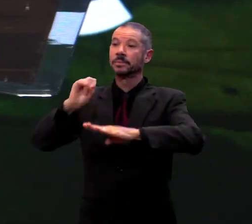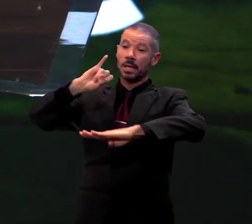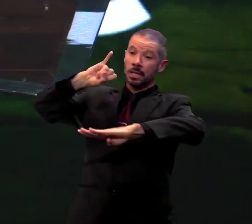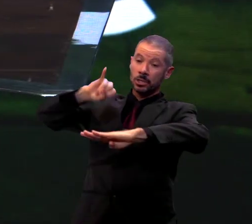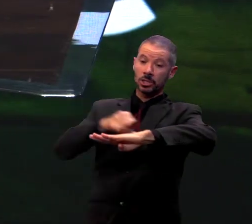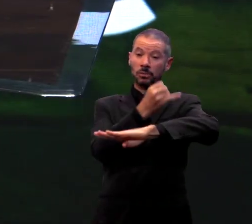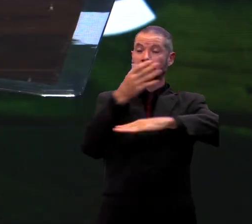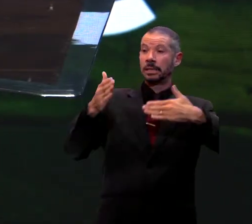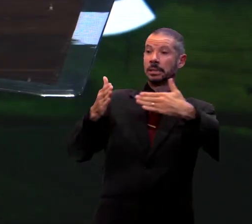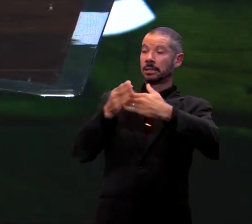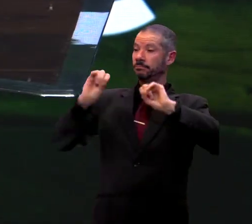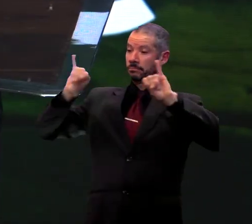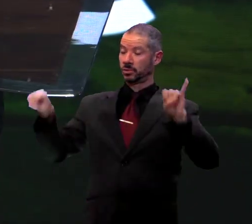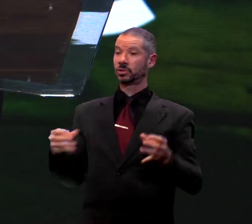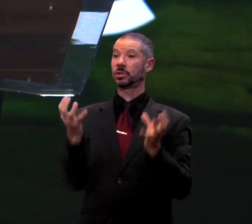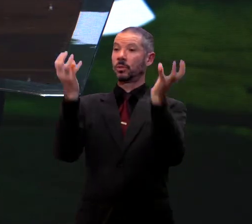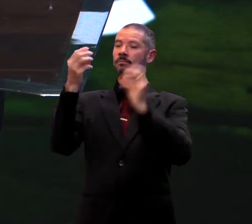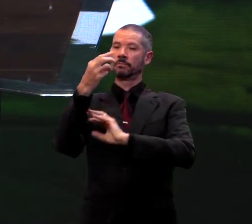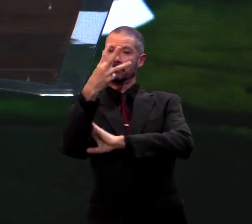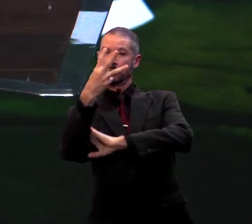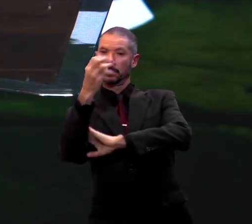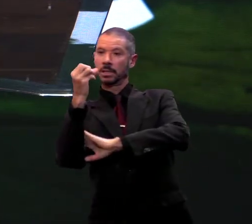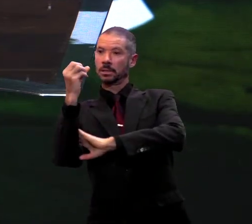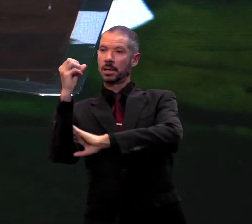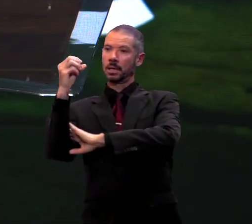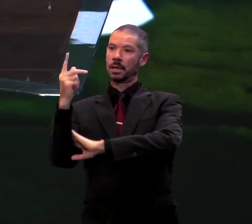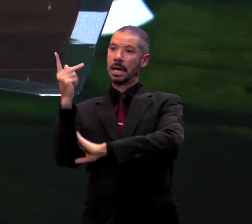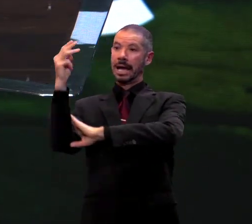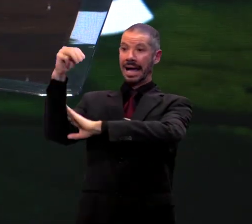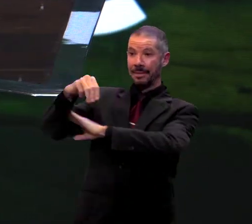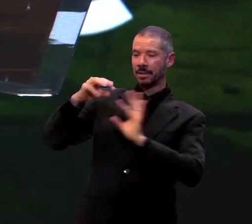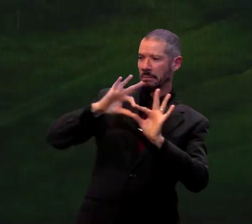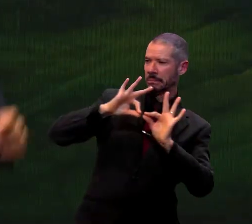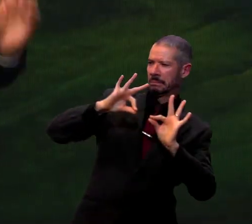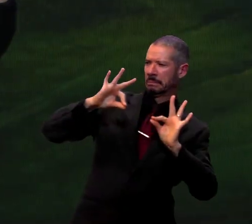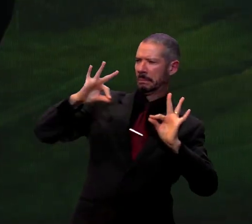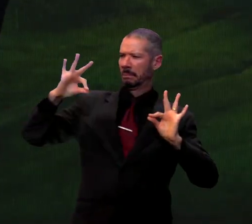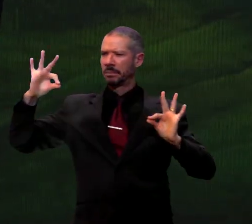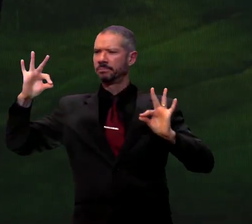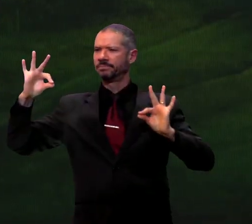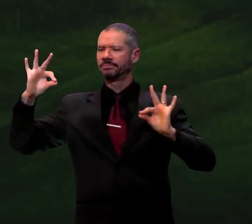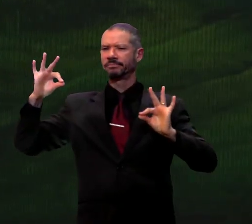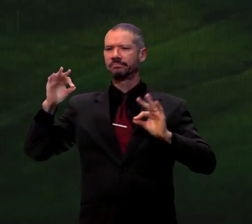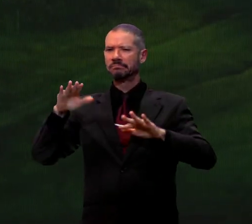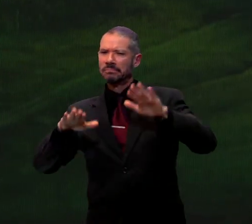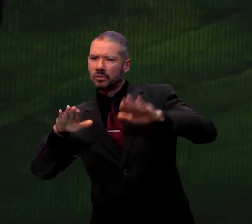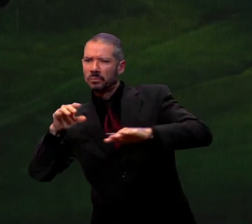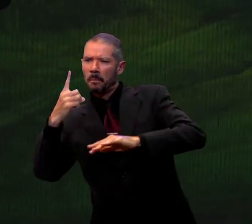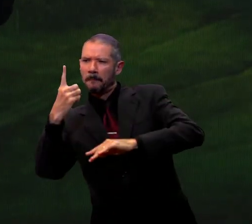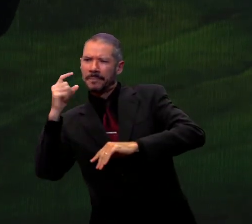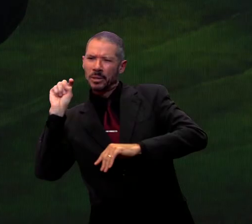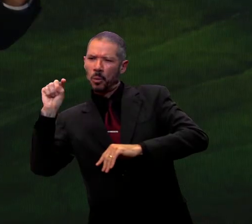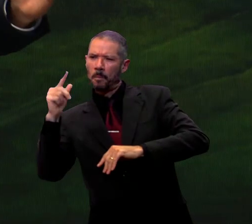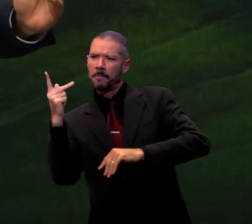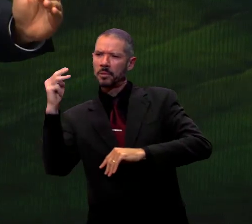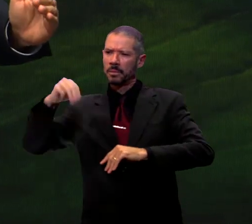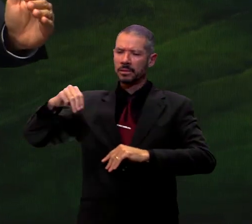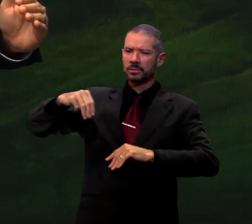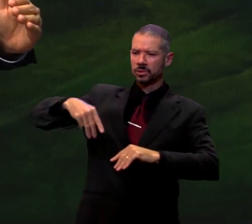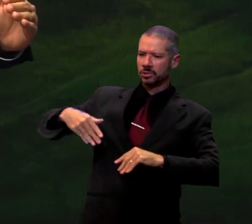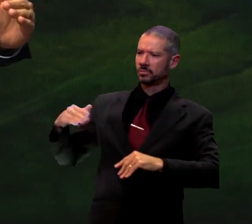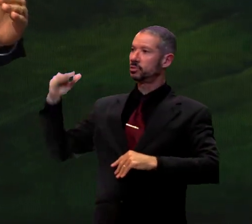Jerusalém para Jericó, cerca de 30 quilômetros de distância e mais de 1.000 metros, ou cerca de 1.000 metros de